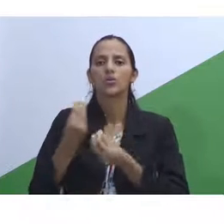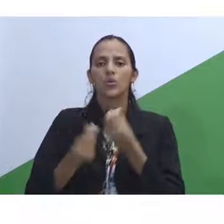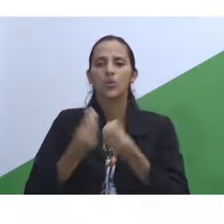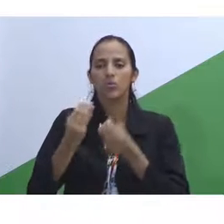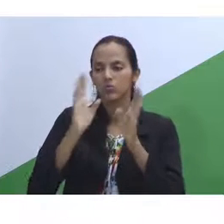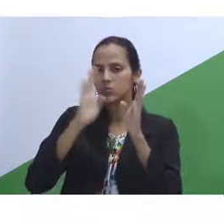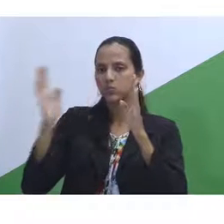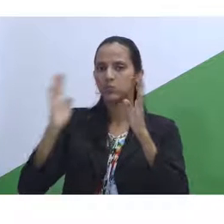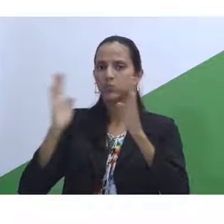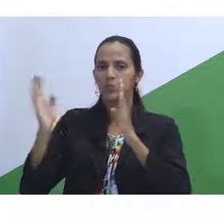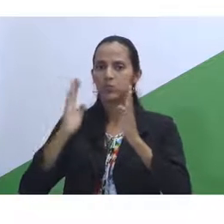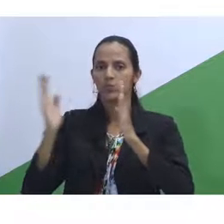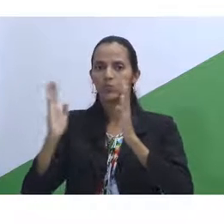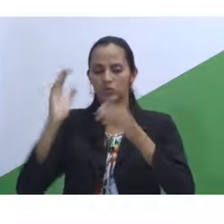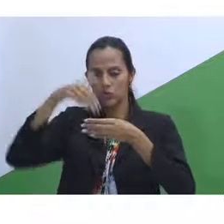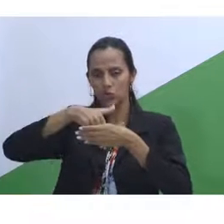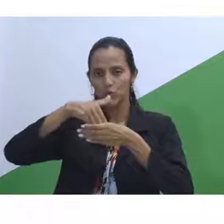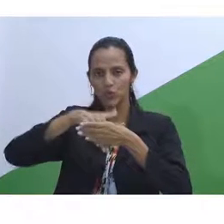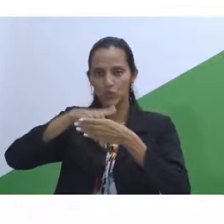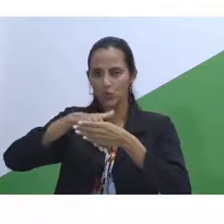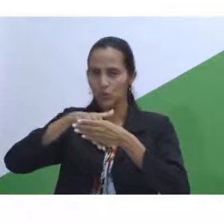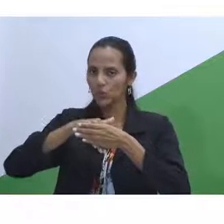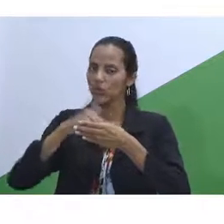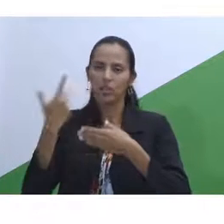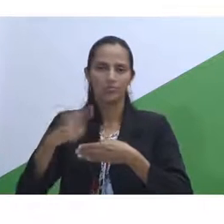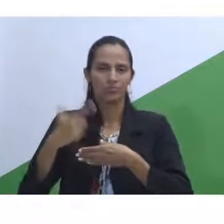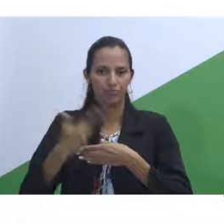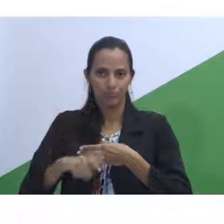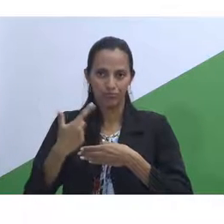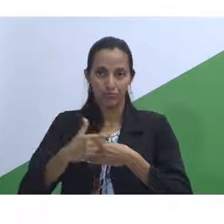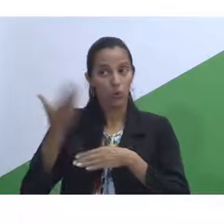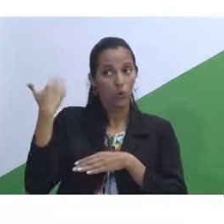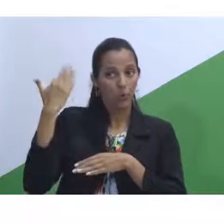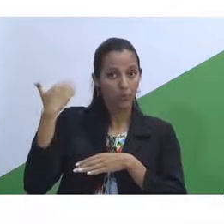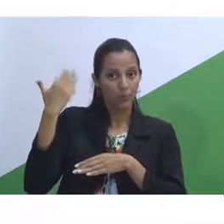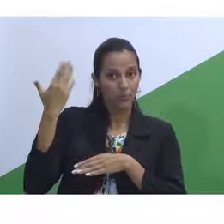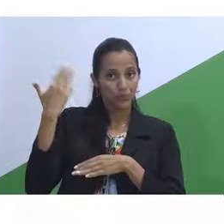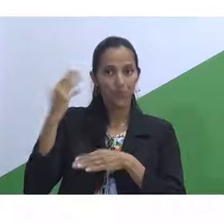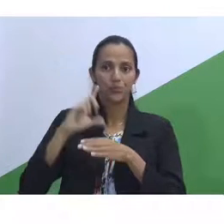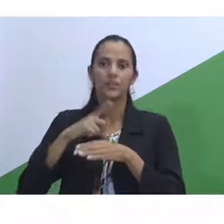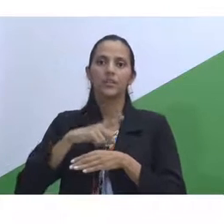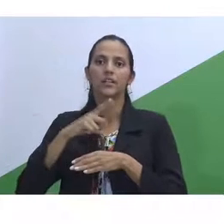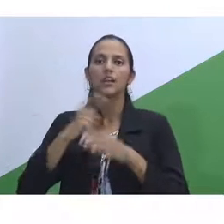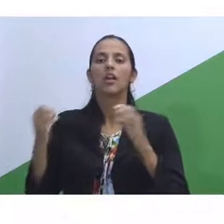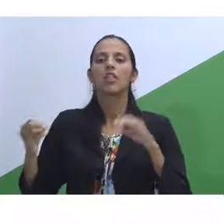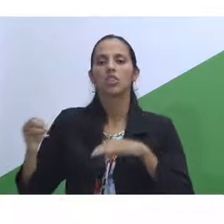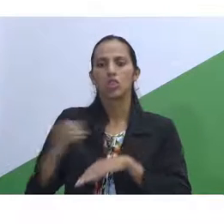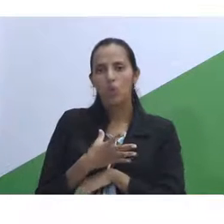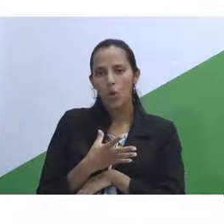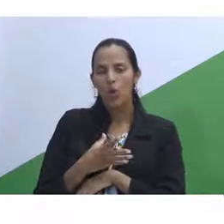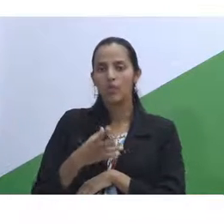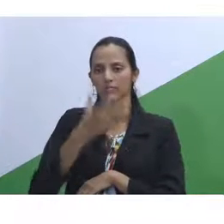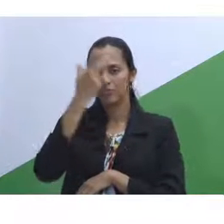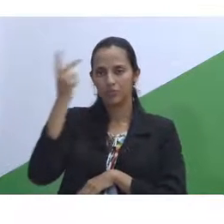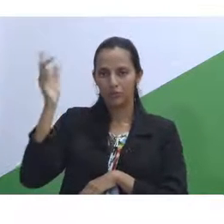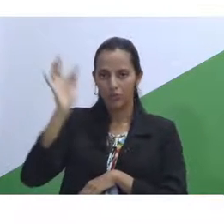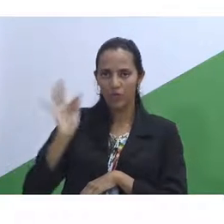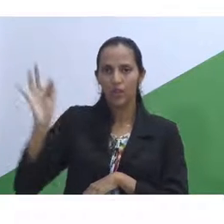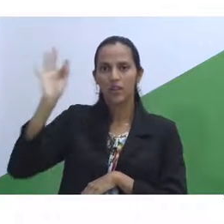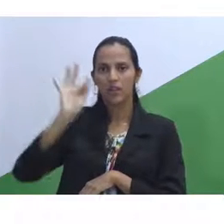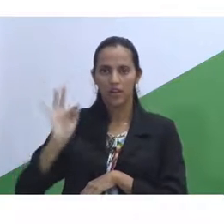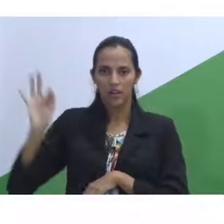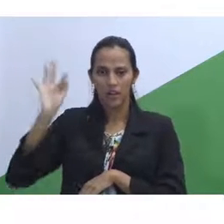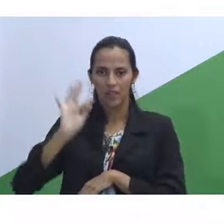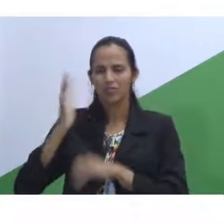período, eleições municipais. Terão, então, aí interventores federais, que é, então, aquela